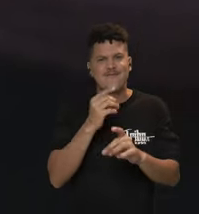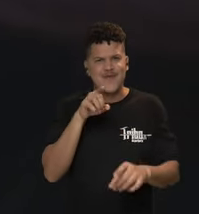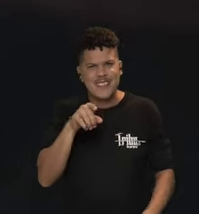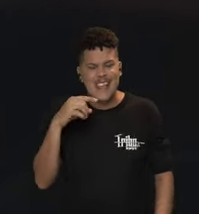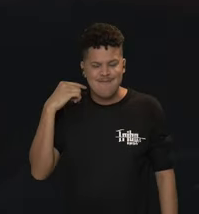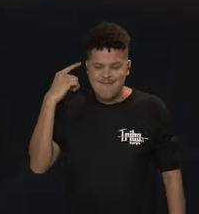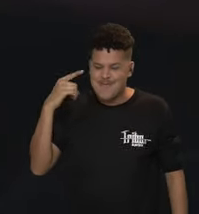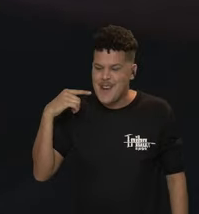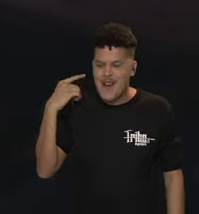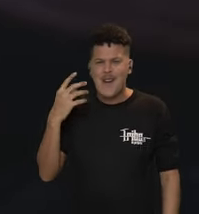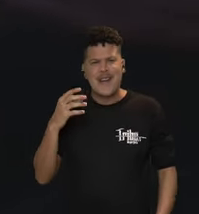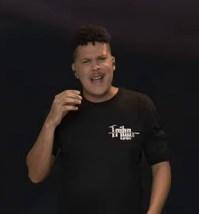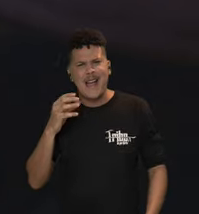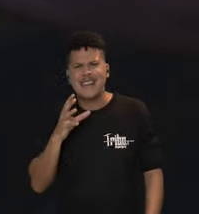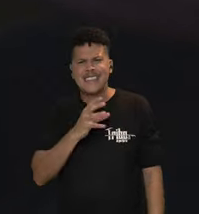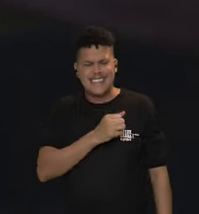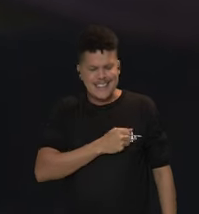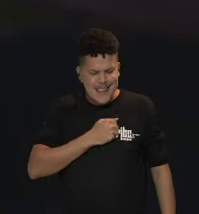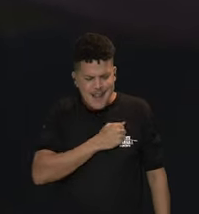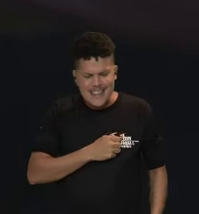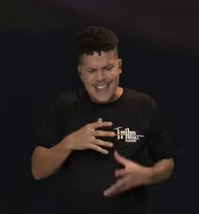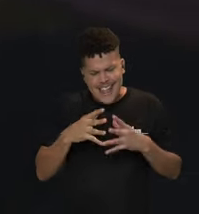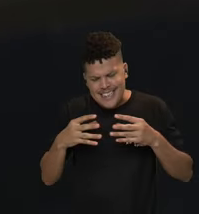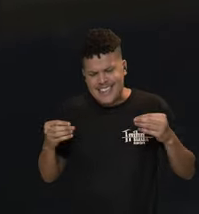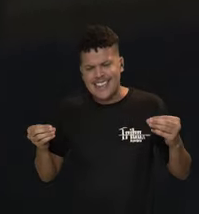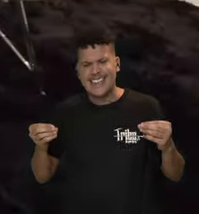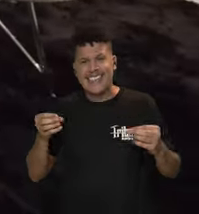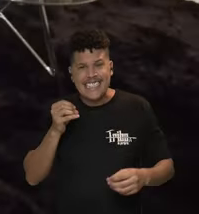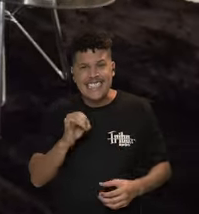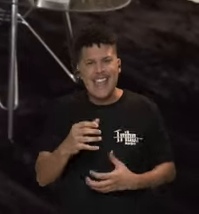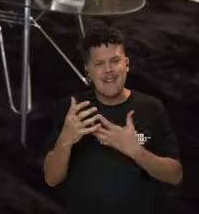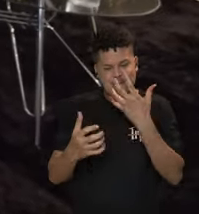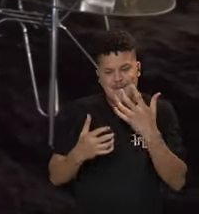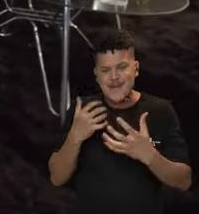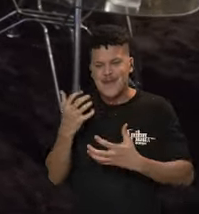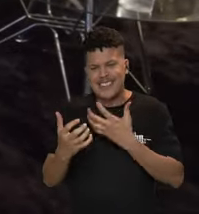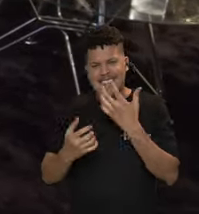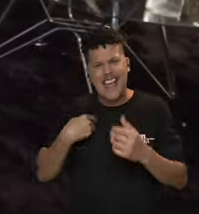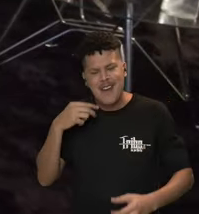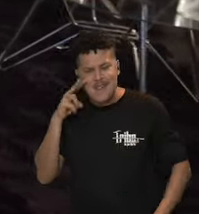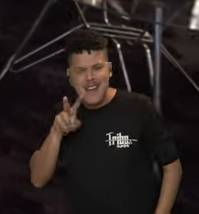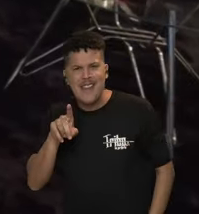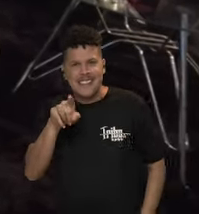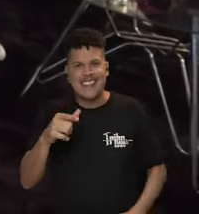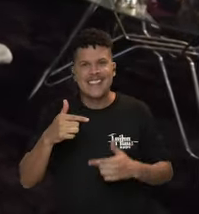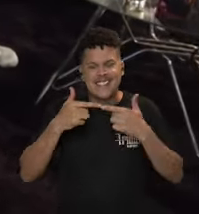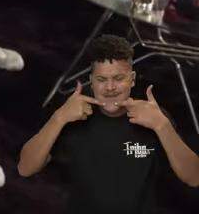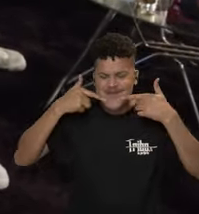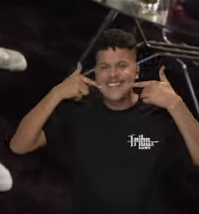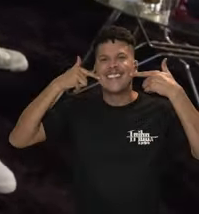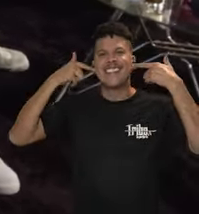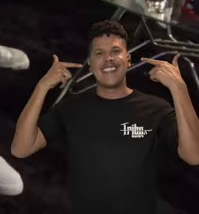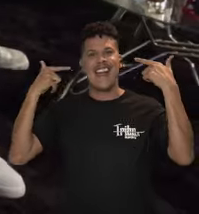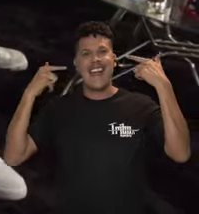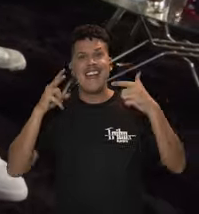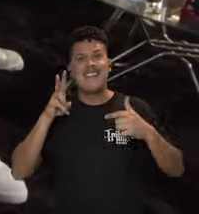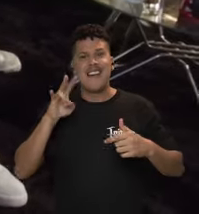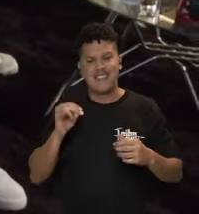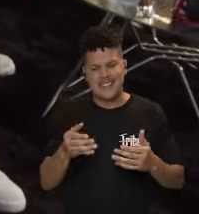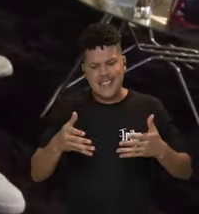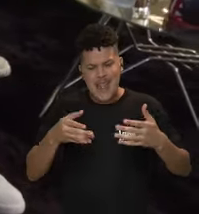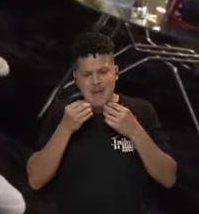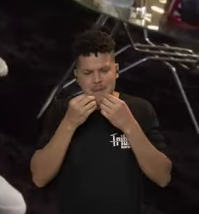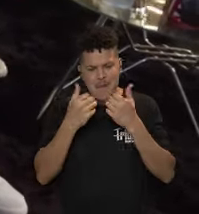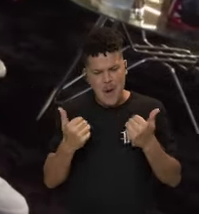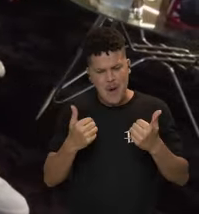Louca pra matar a saudade. Se tocar nosso som, eu vou te ver sorrir. você ficar bom, já tá bom pra